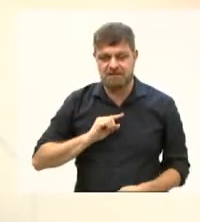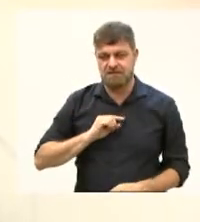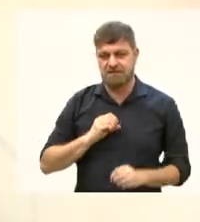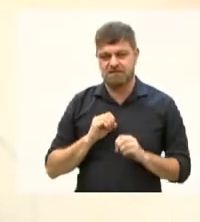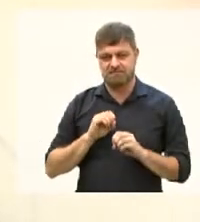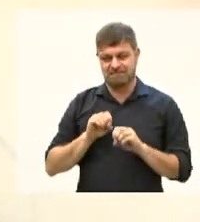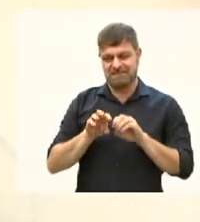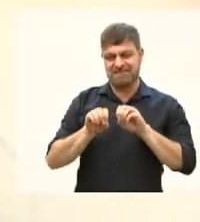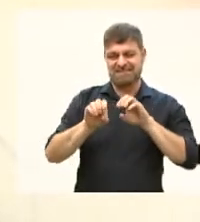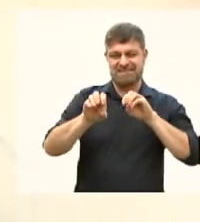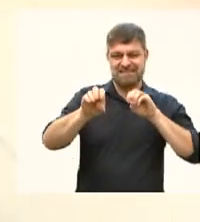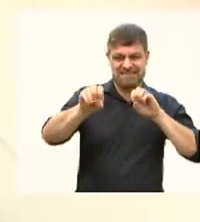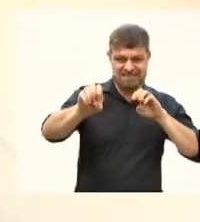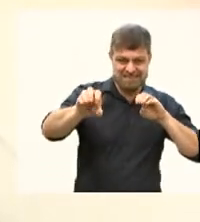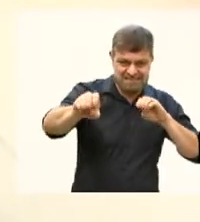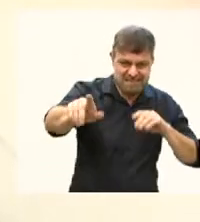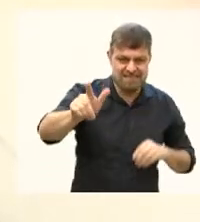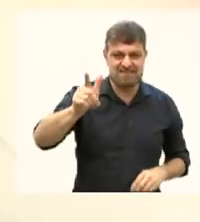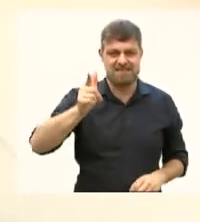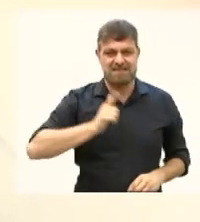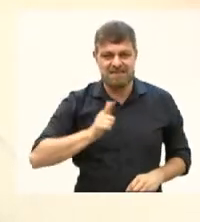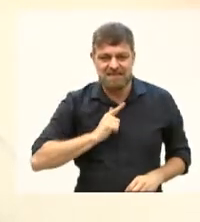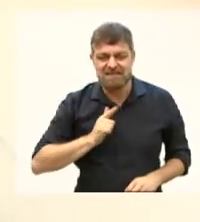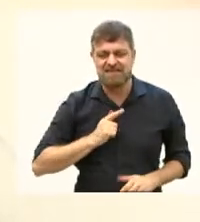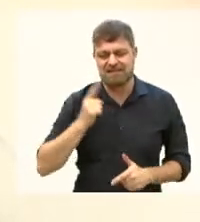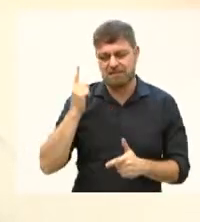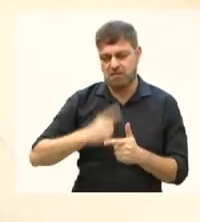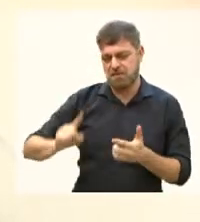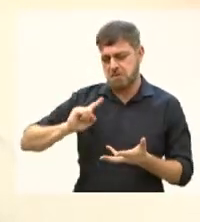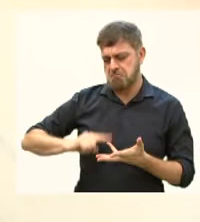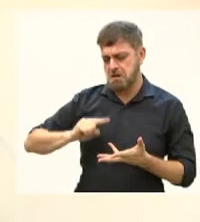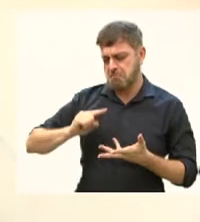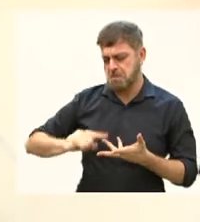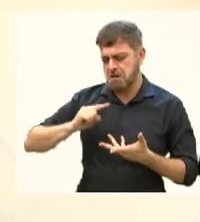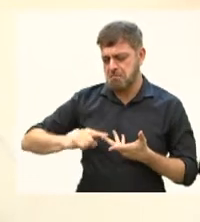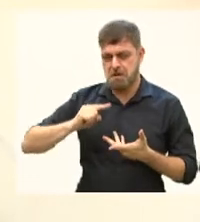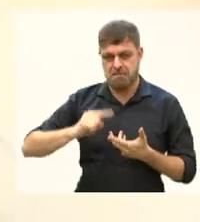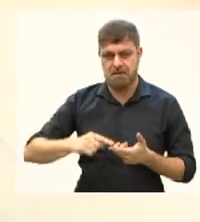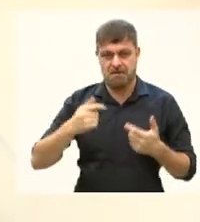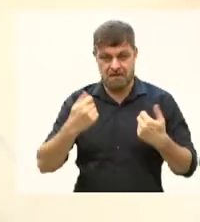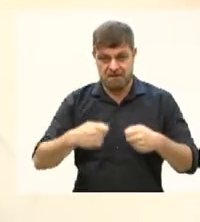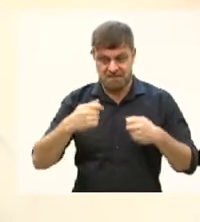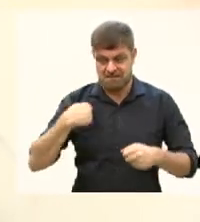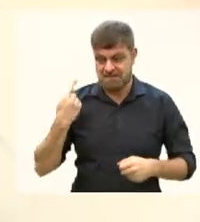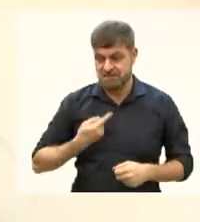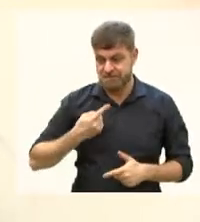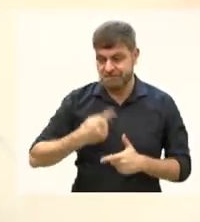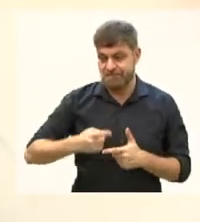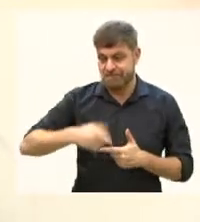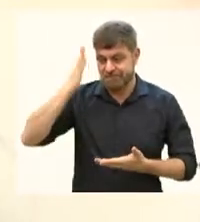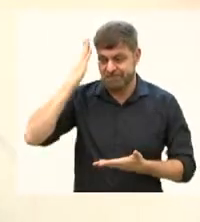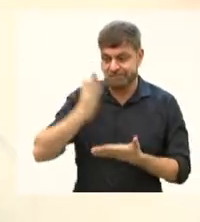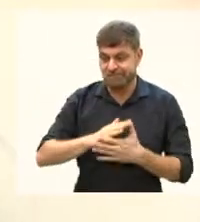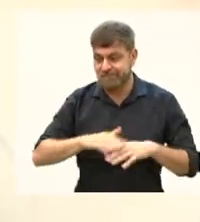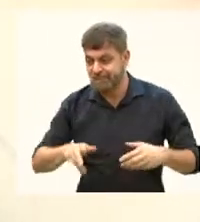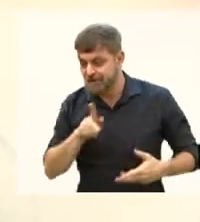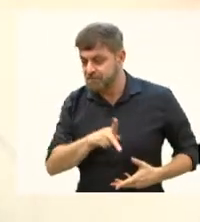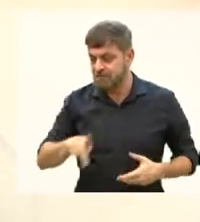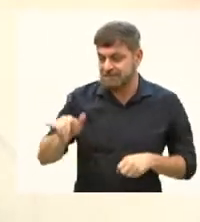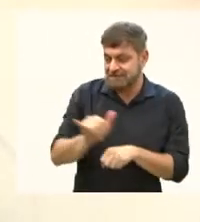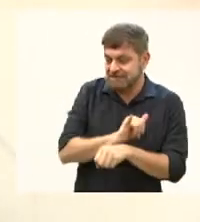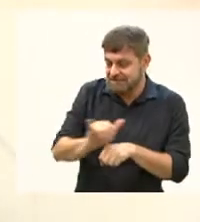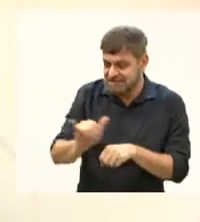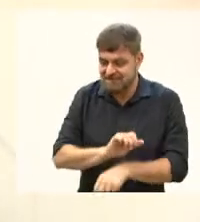tem uma série de problemas que precisam ser absorvidos pelo professor, pelo